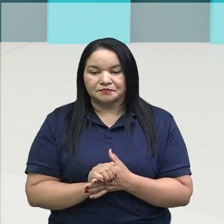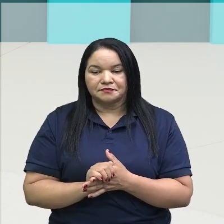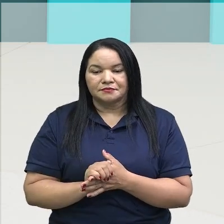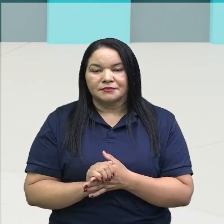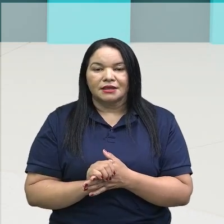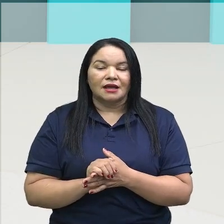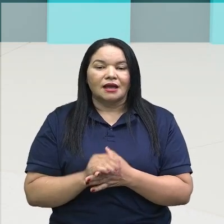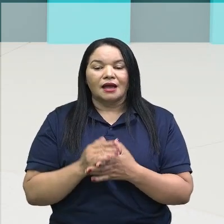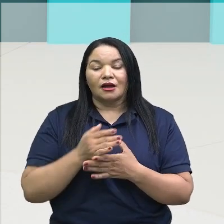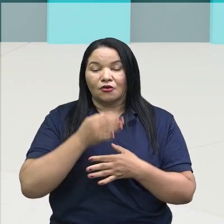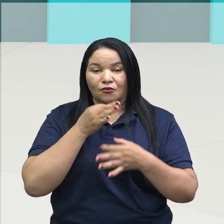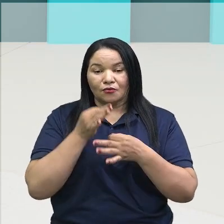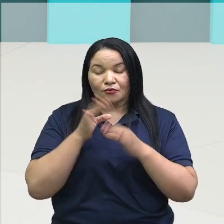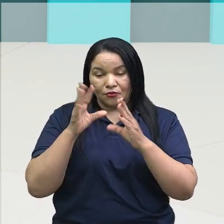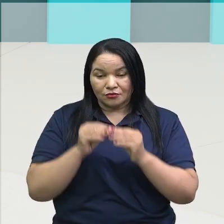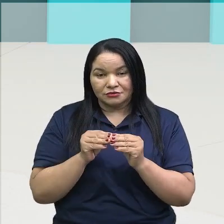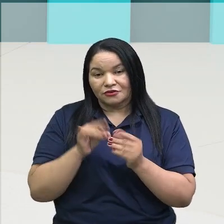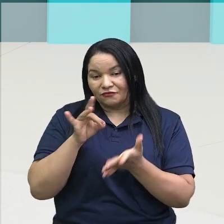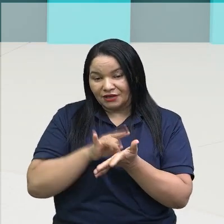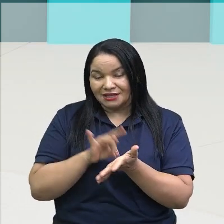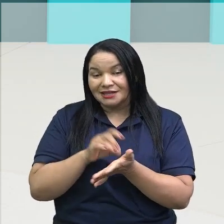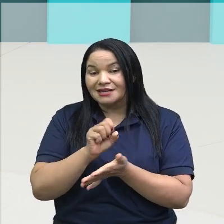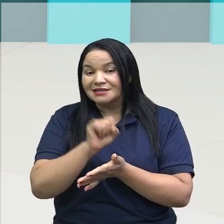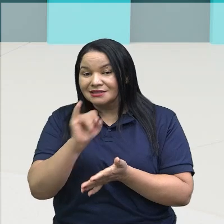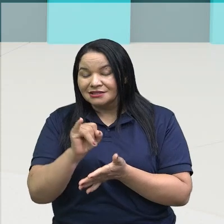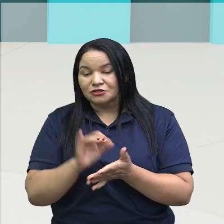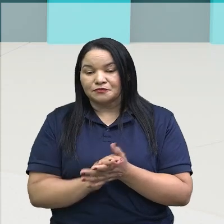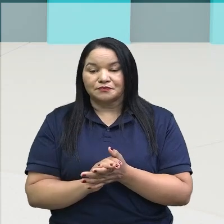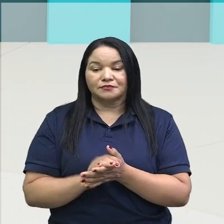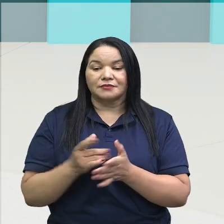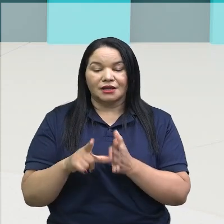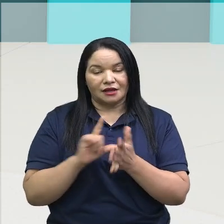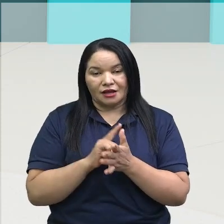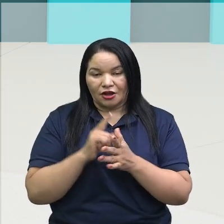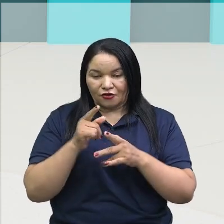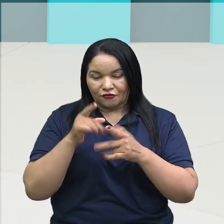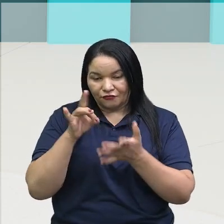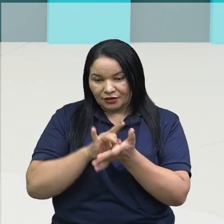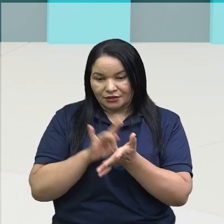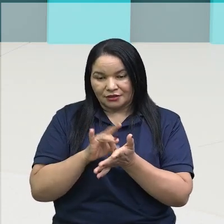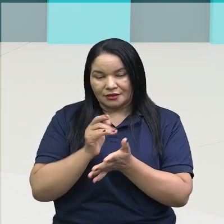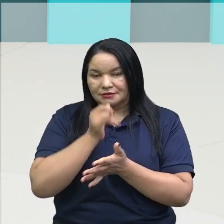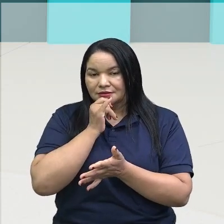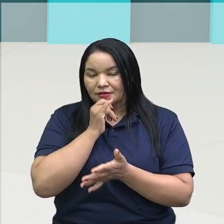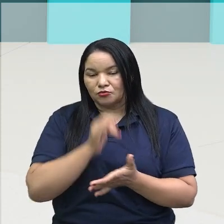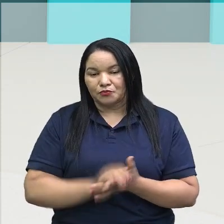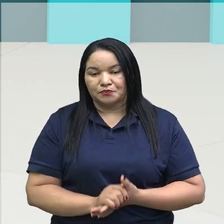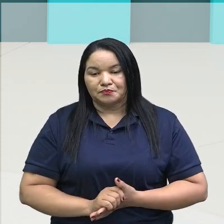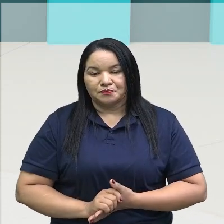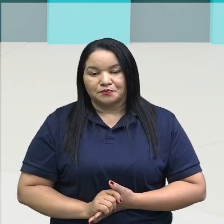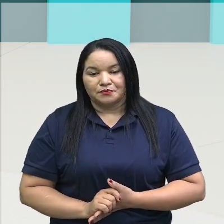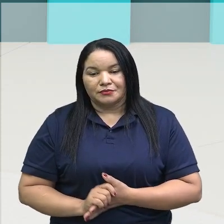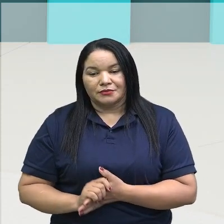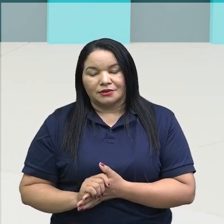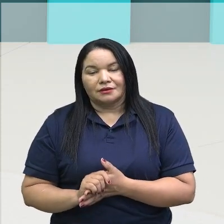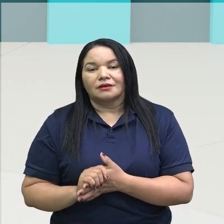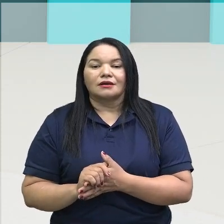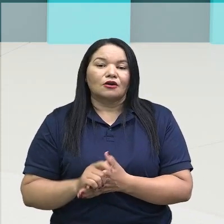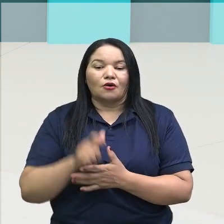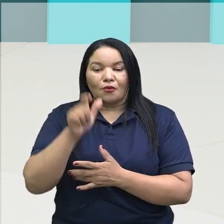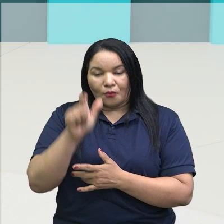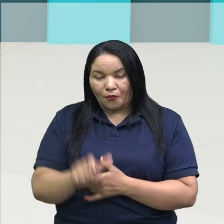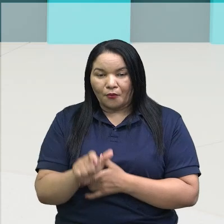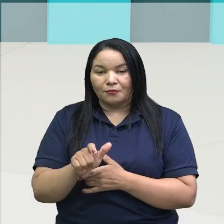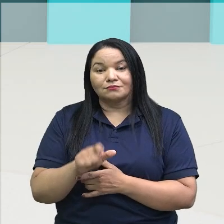necessariamente verdadeira se as premissas forem verdadeiras. Aí temos um exemplo bem clássico aqui. Todo homem